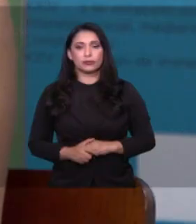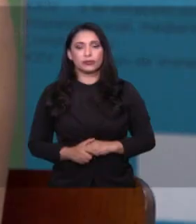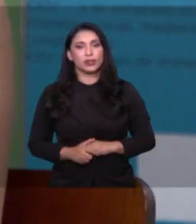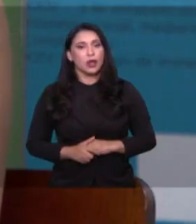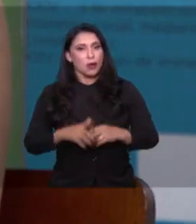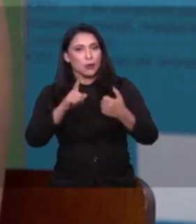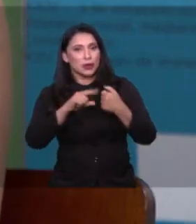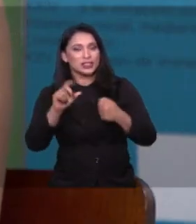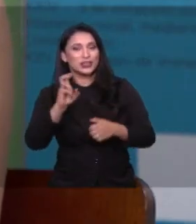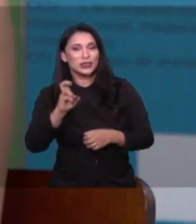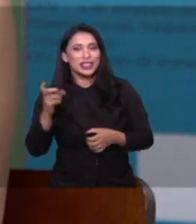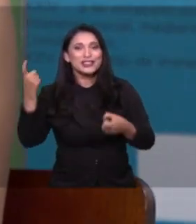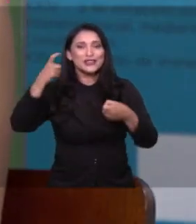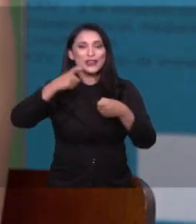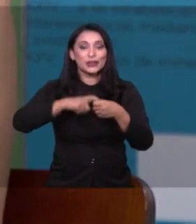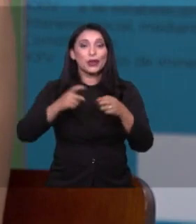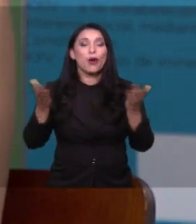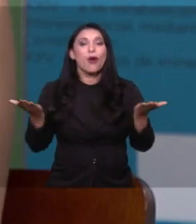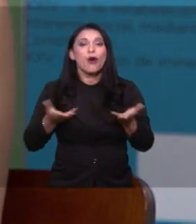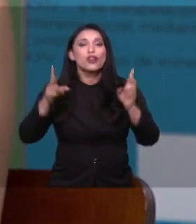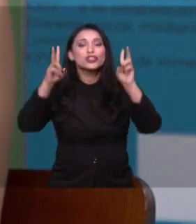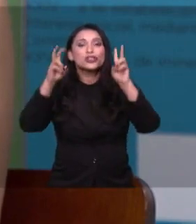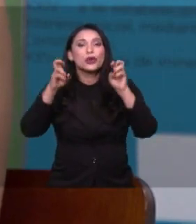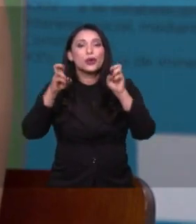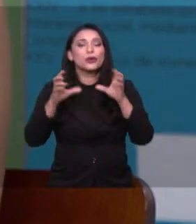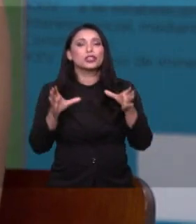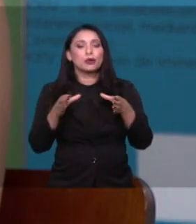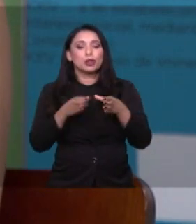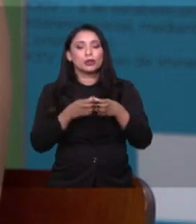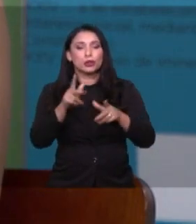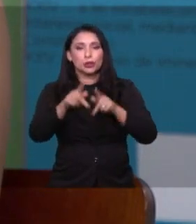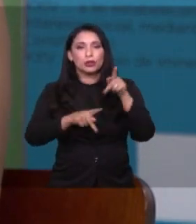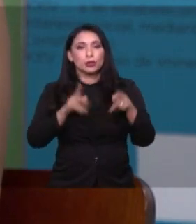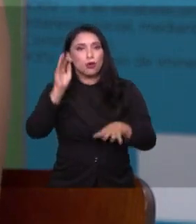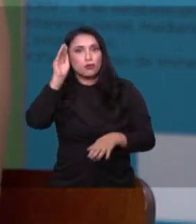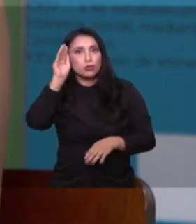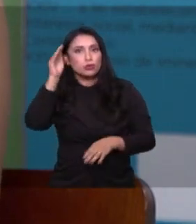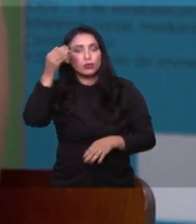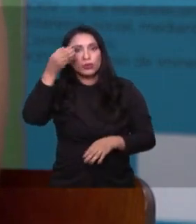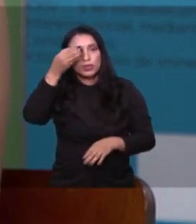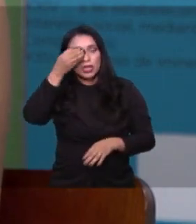O artigo 5º está de volta, hoje falando sobre a população surdo-cega,